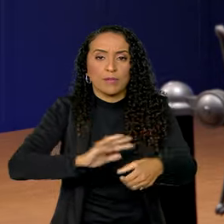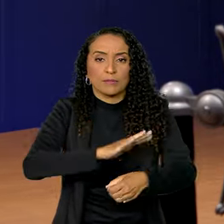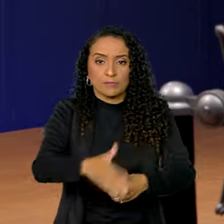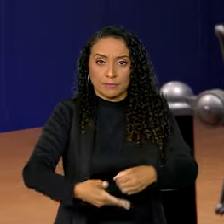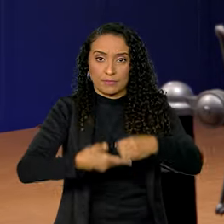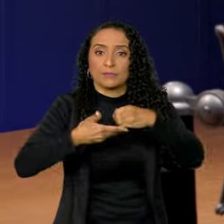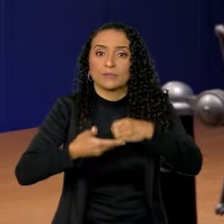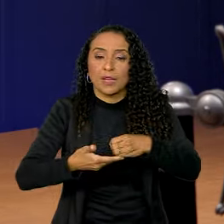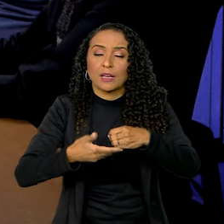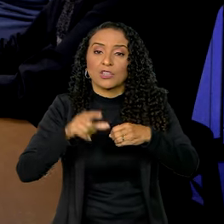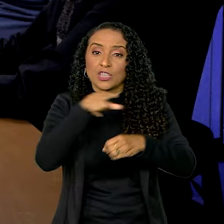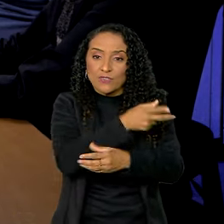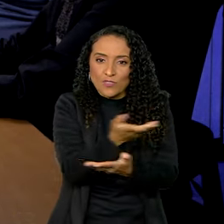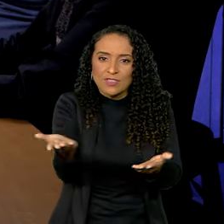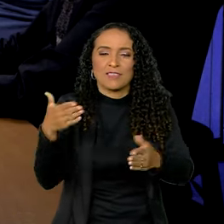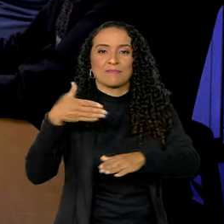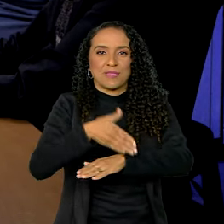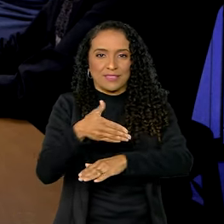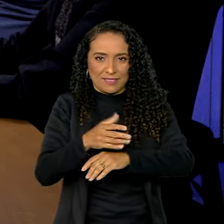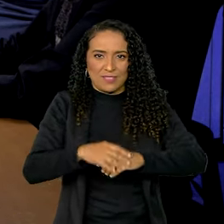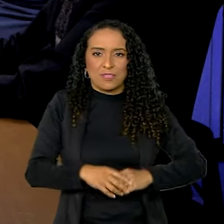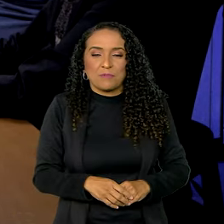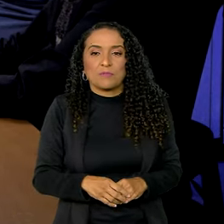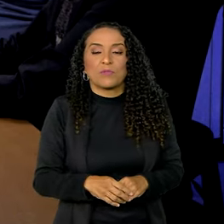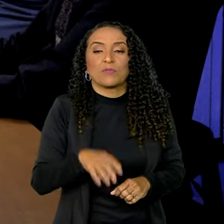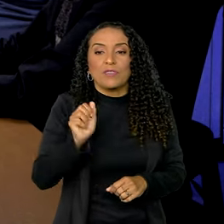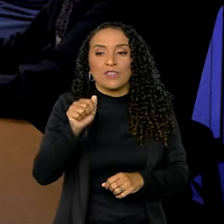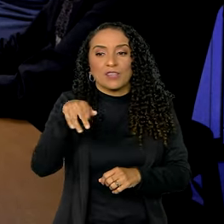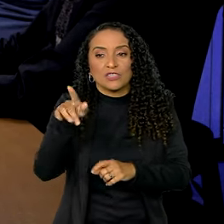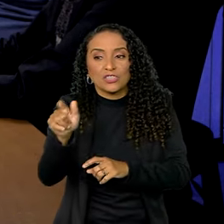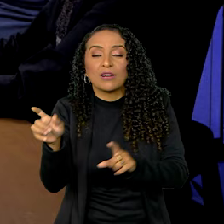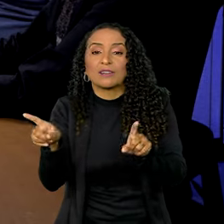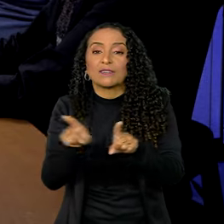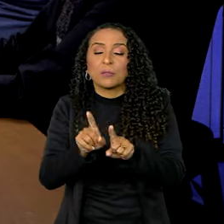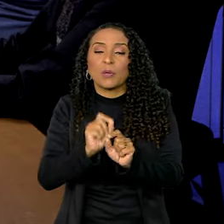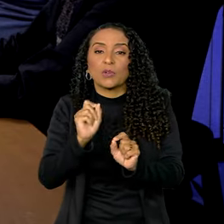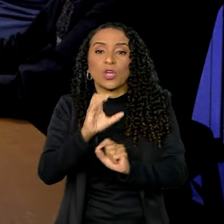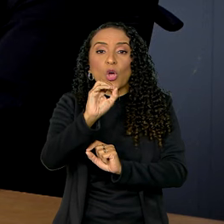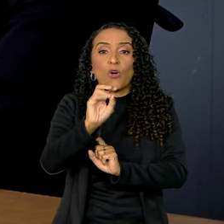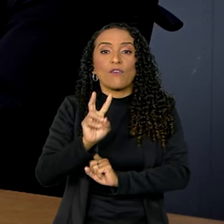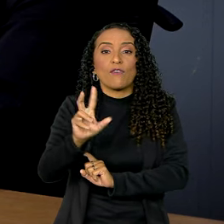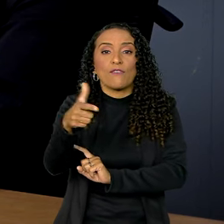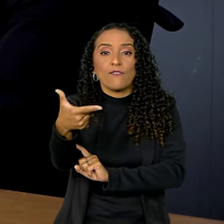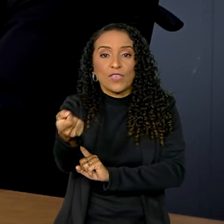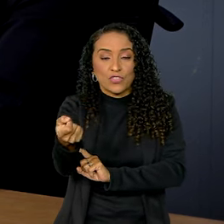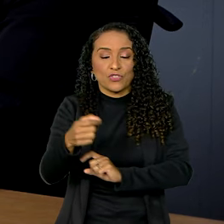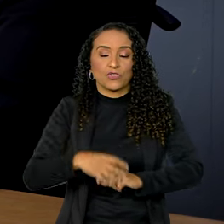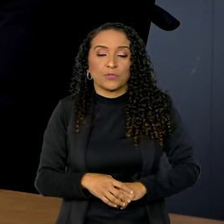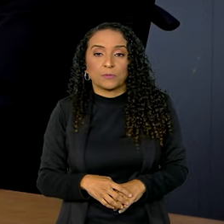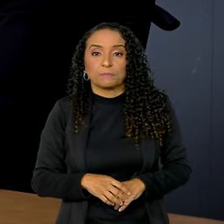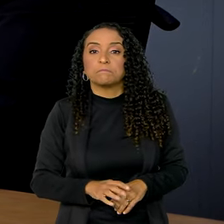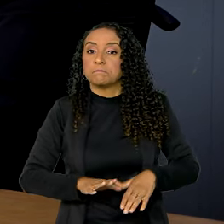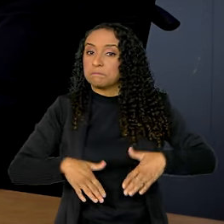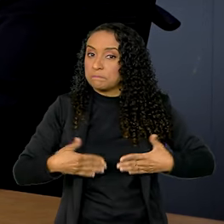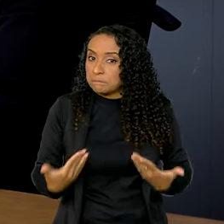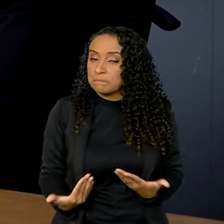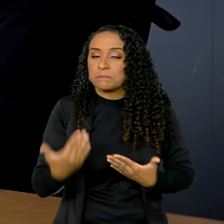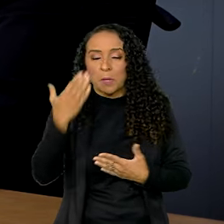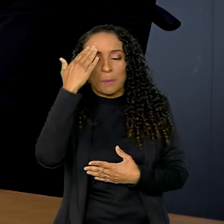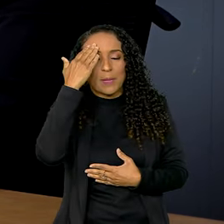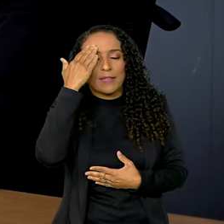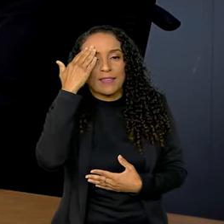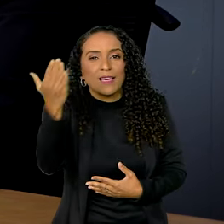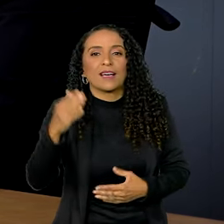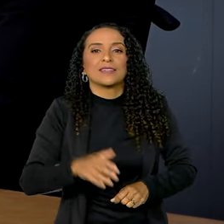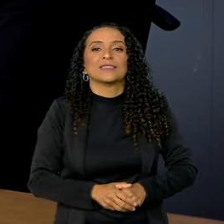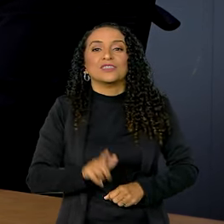sustentabilidade do qual você faz parte Angélica e também tamb no o20 bom muito obrigada